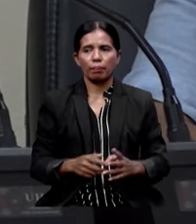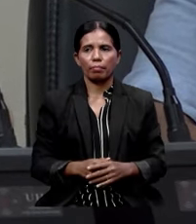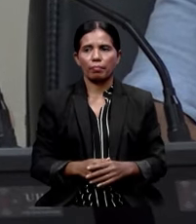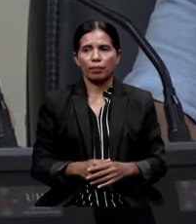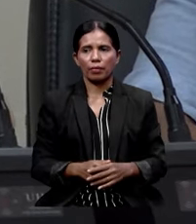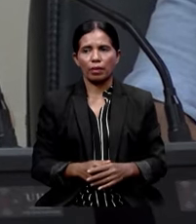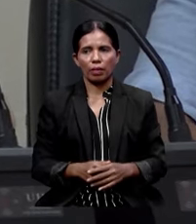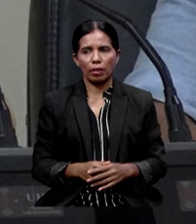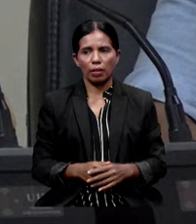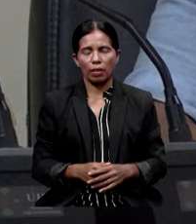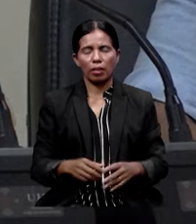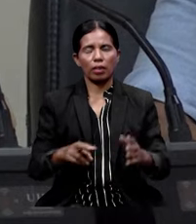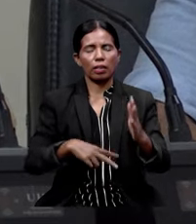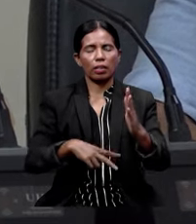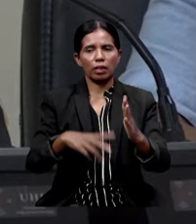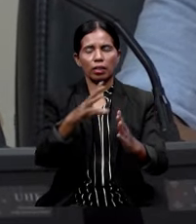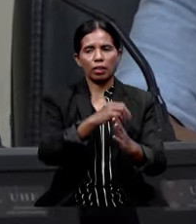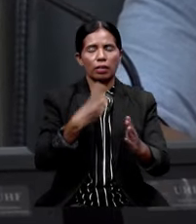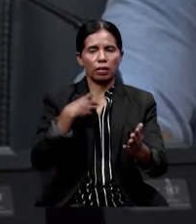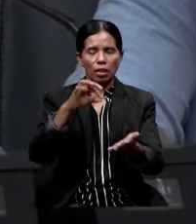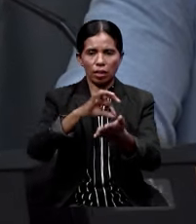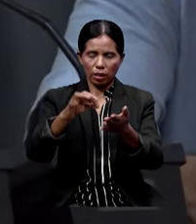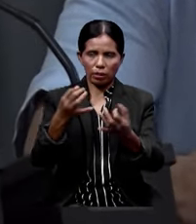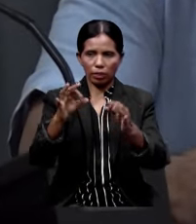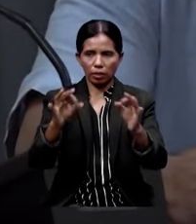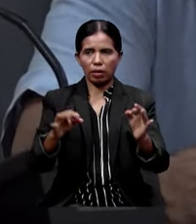ia lugares nele que previsto. Por exemplo,